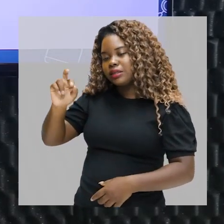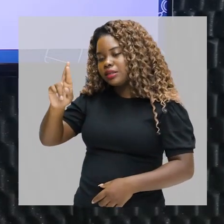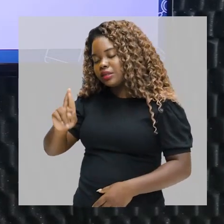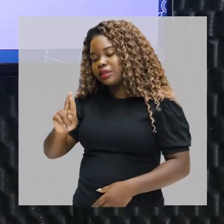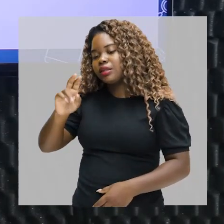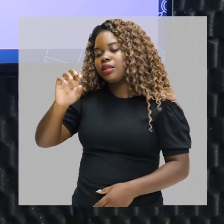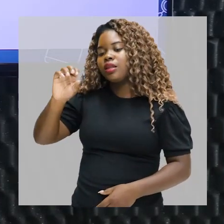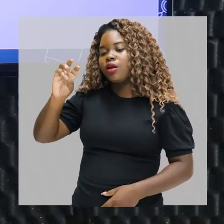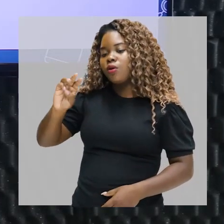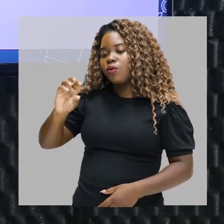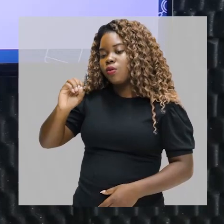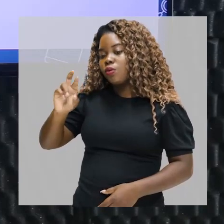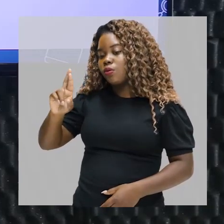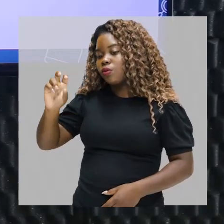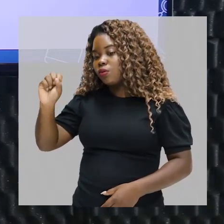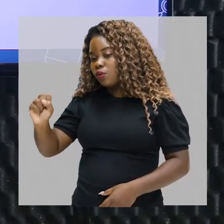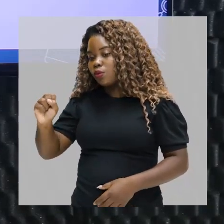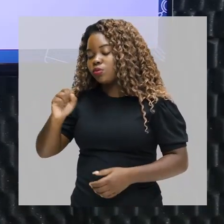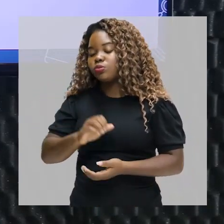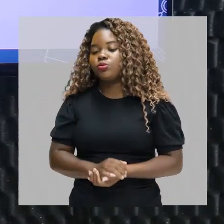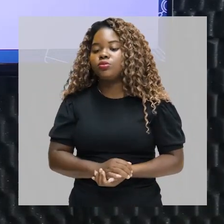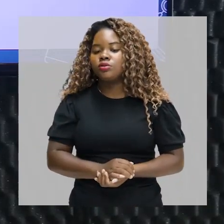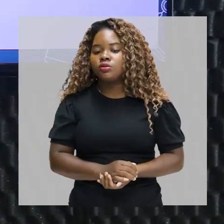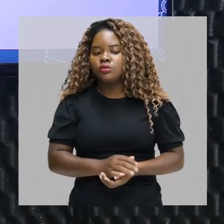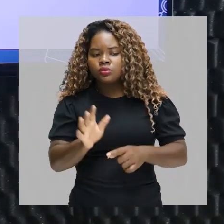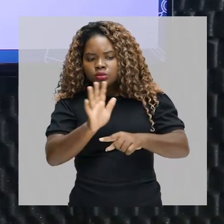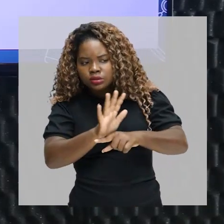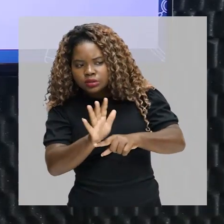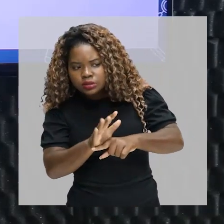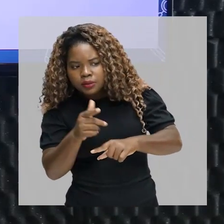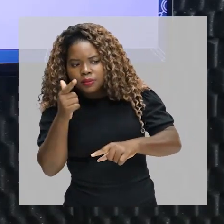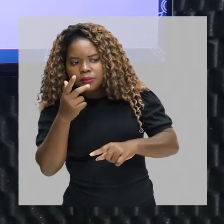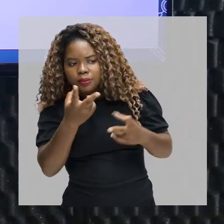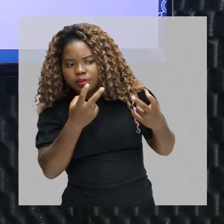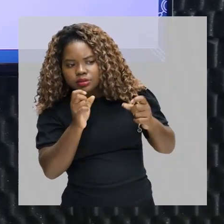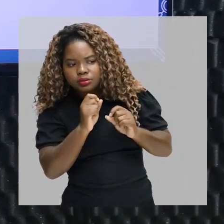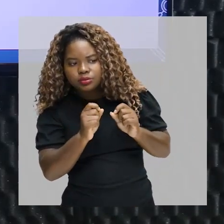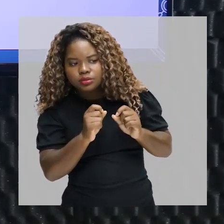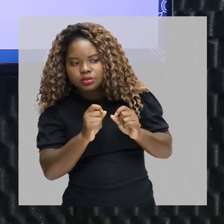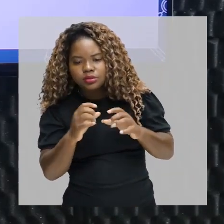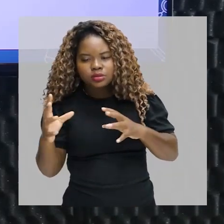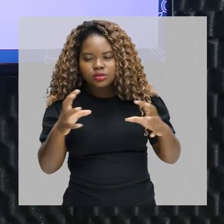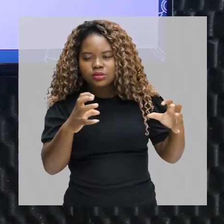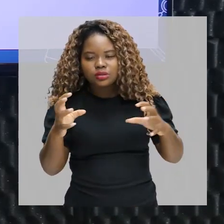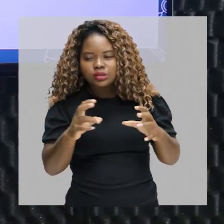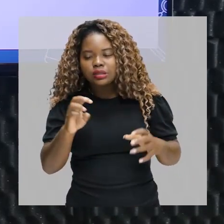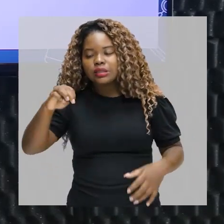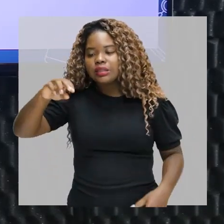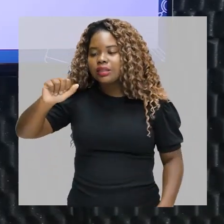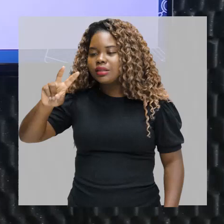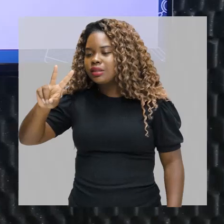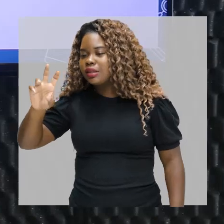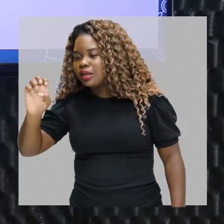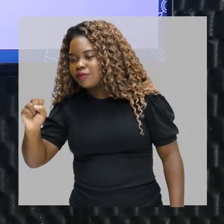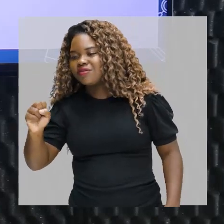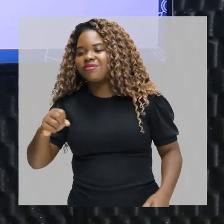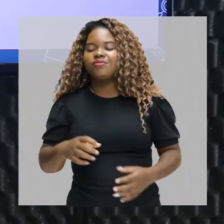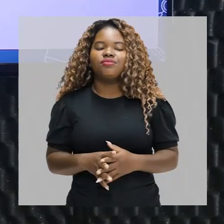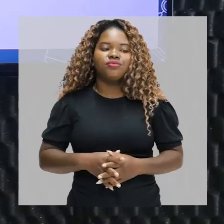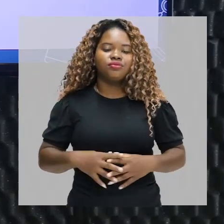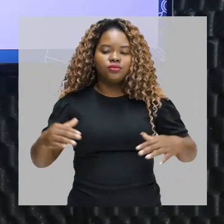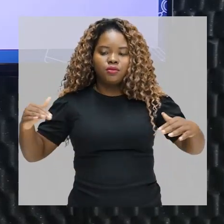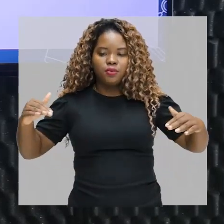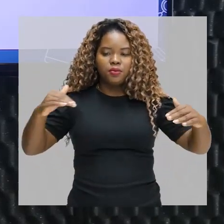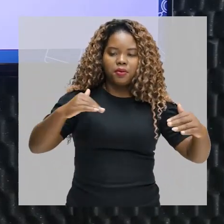Estrelas. Quando você assiste o filme, você consegue perceber que existe uma batalha, né, entre naves que acontece no espaço e